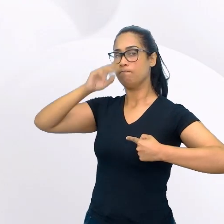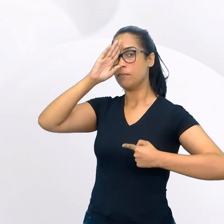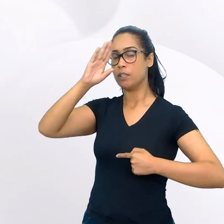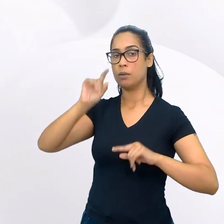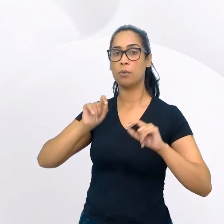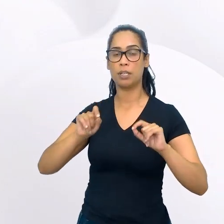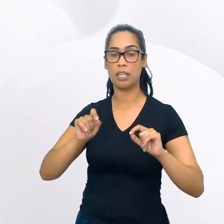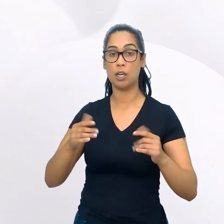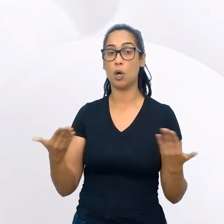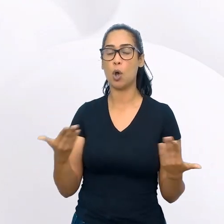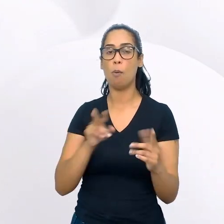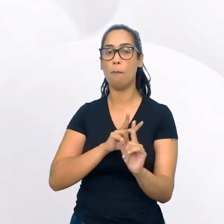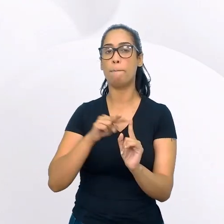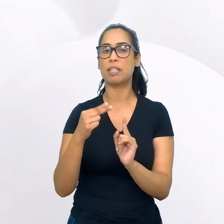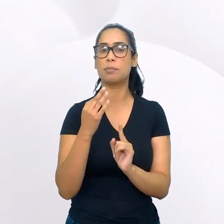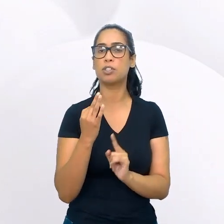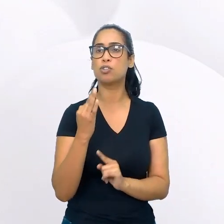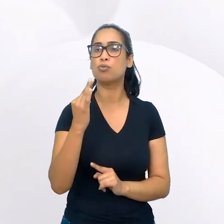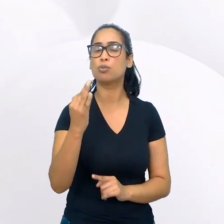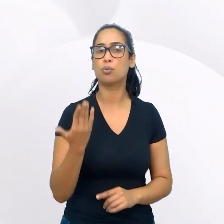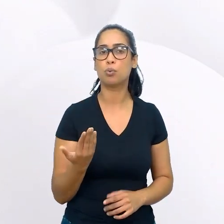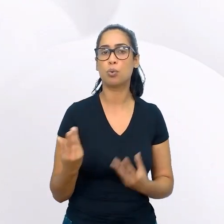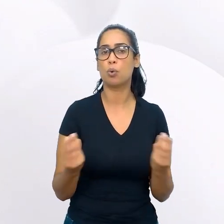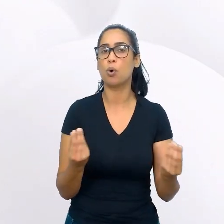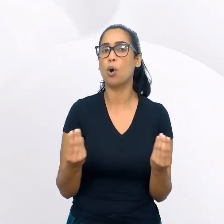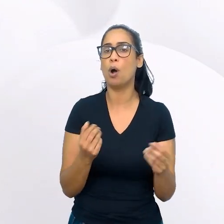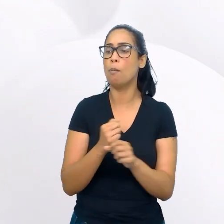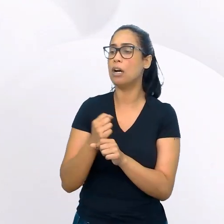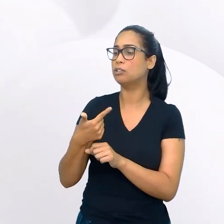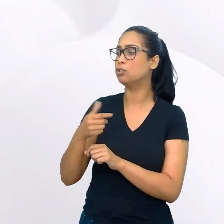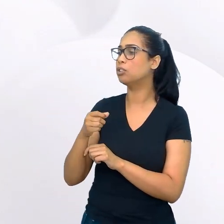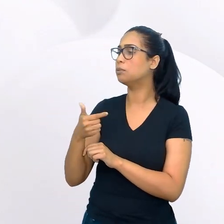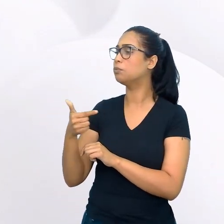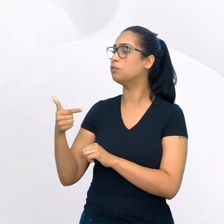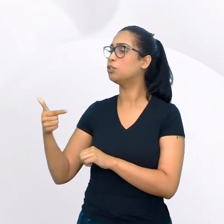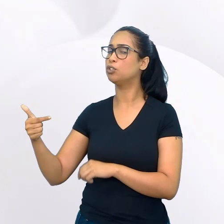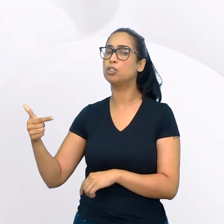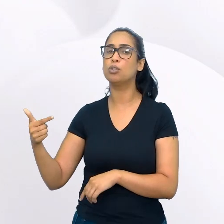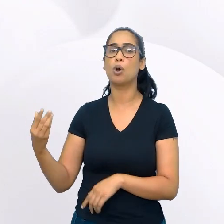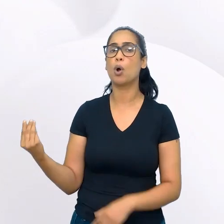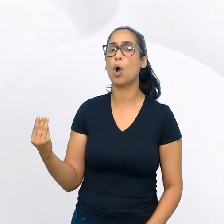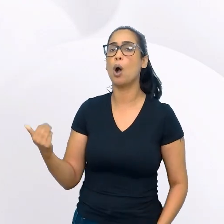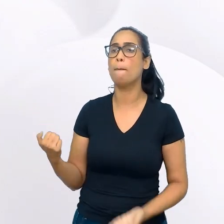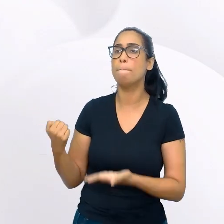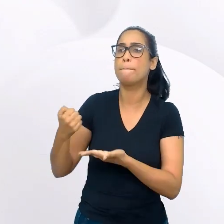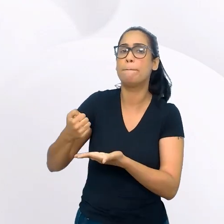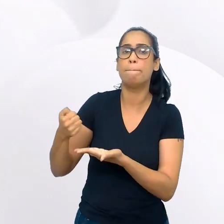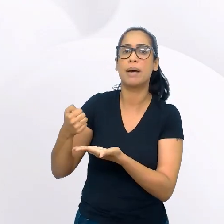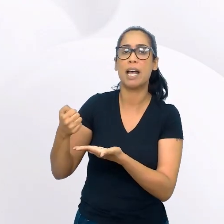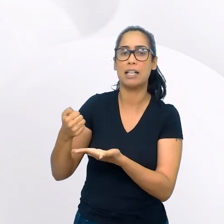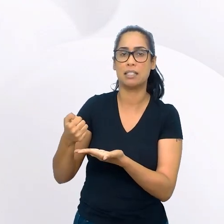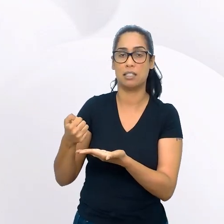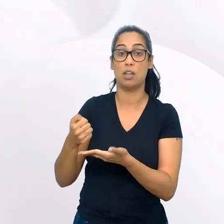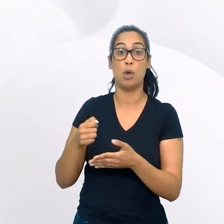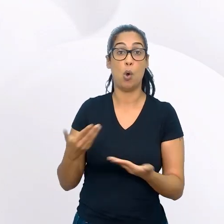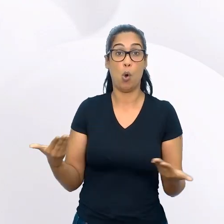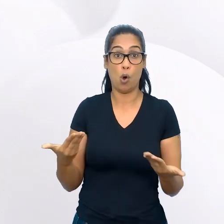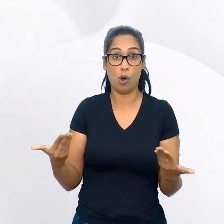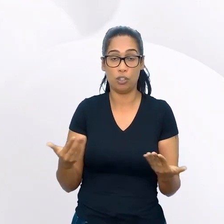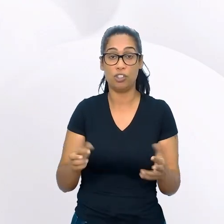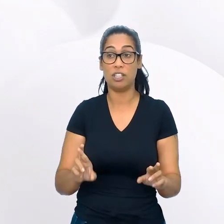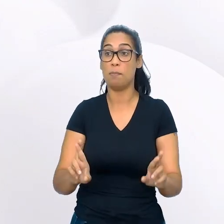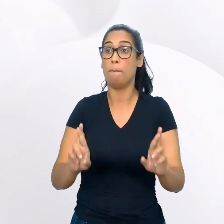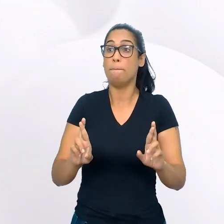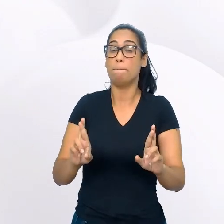2022 temos enquanto rede pública de ensino Quais são as expectativas que nós temos